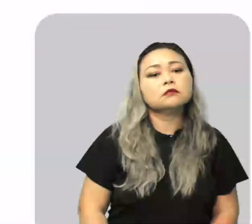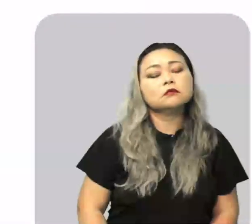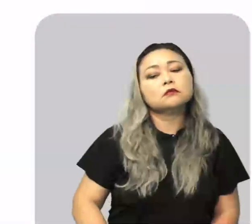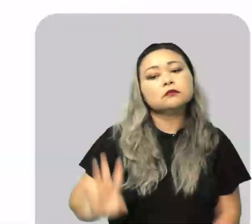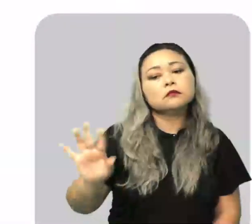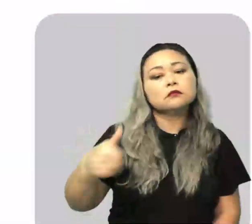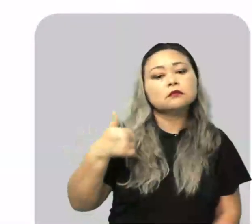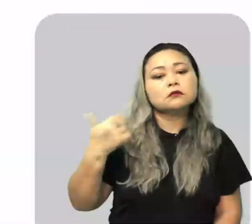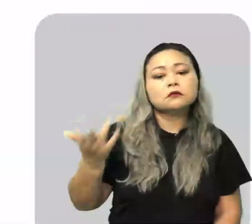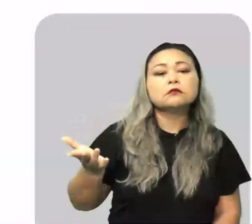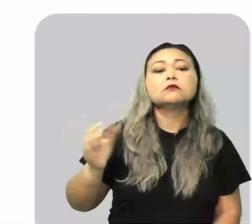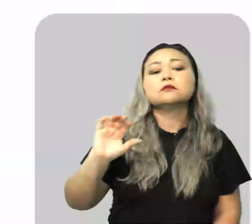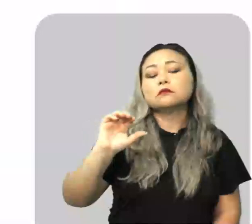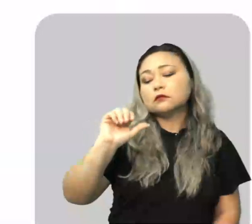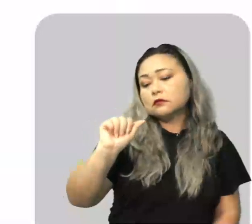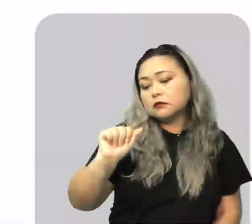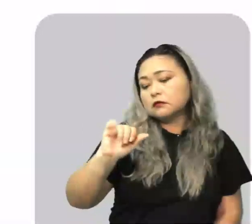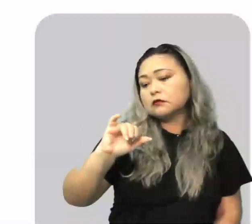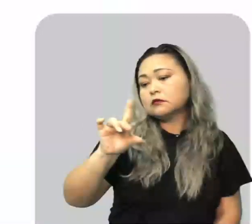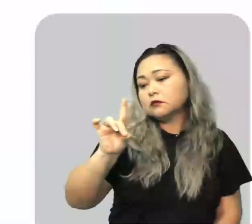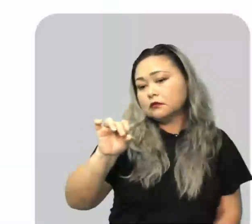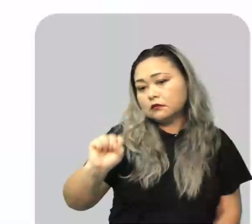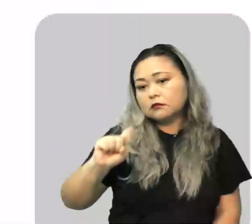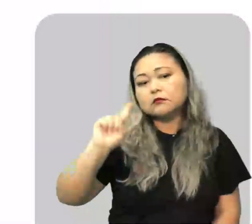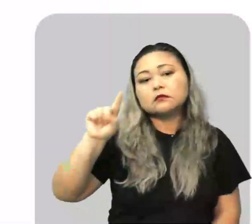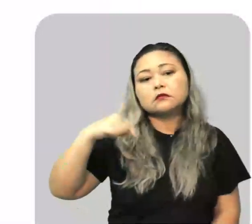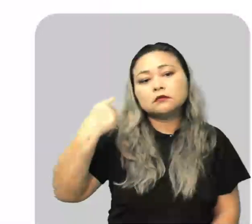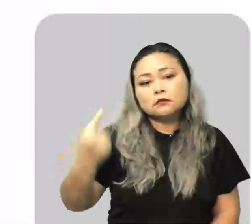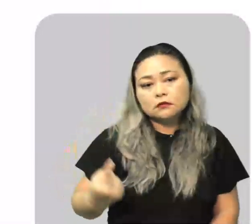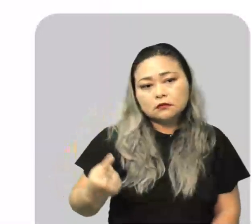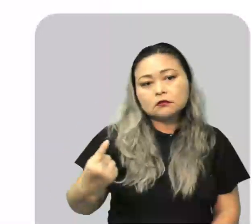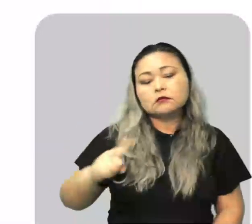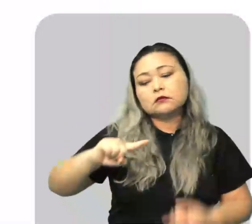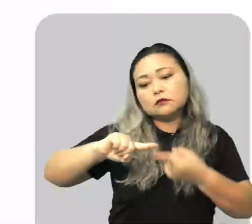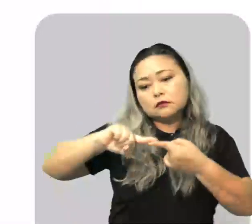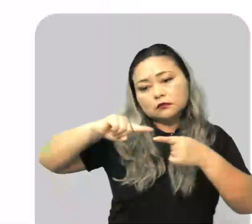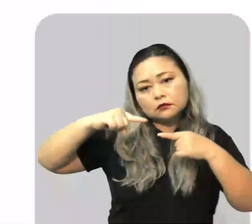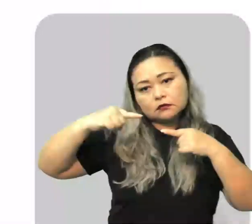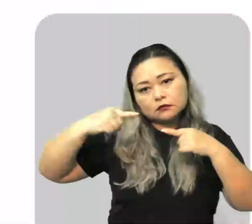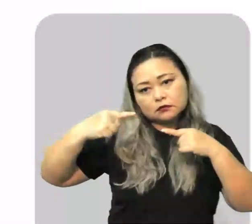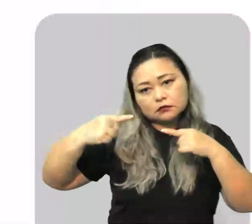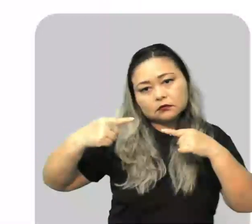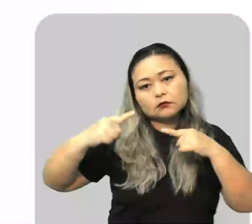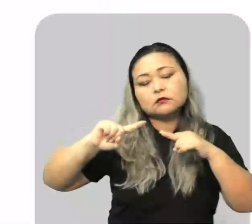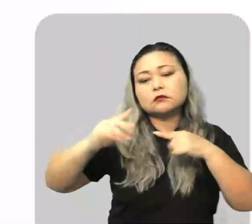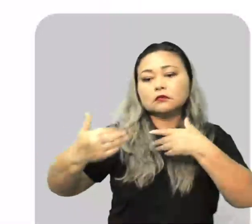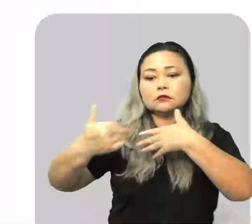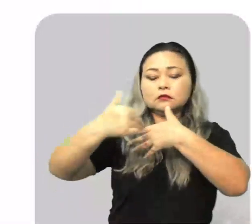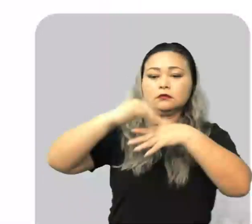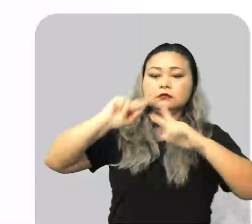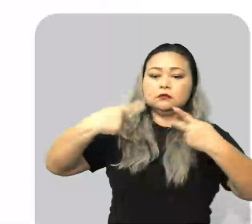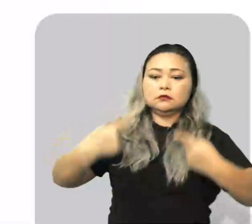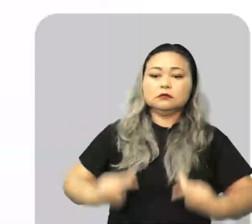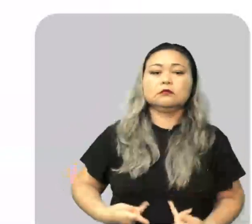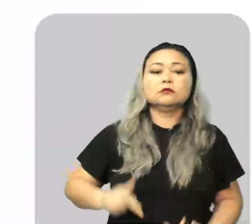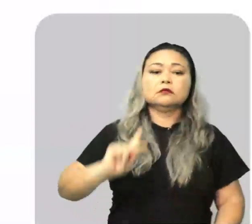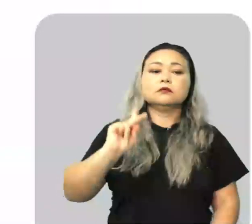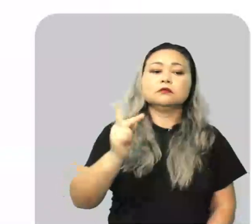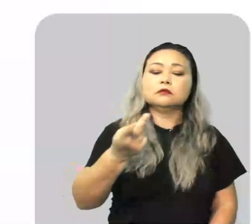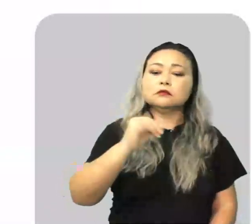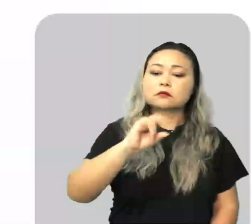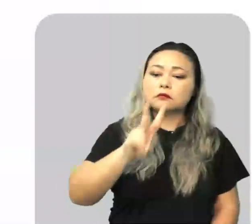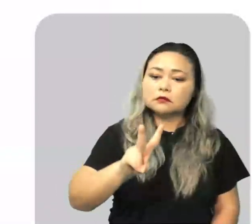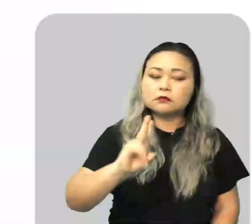Então, a AIDS, a gente já sabe que ele é um retrovírus causado pelo vírus da imunodeficiência humana, o HIV, que